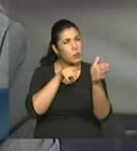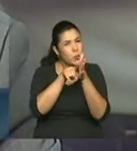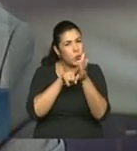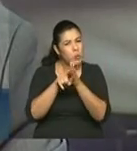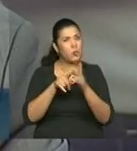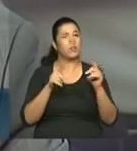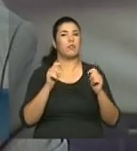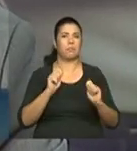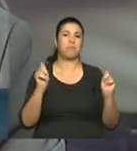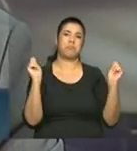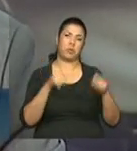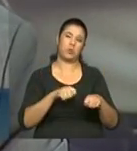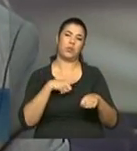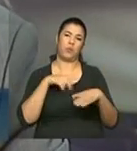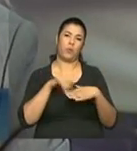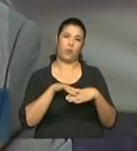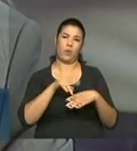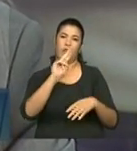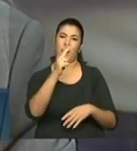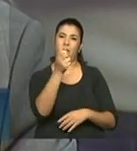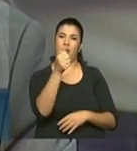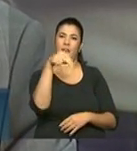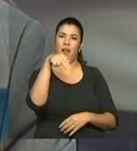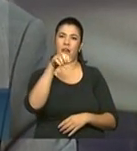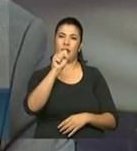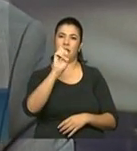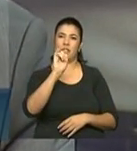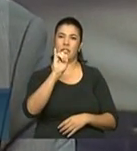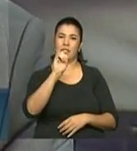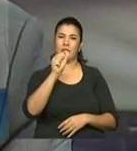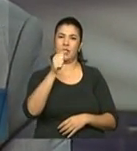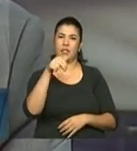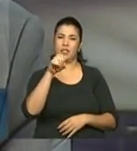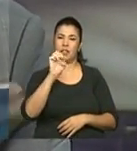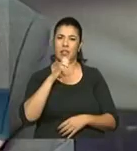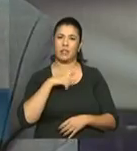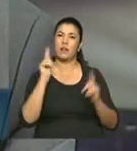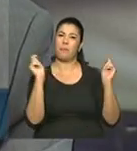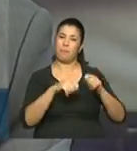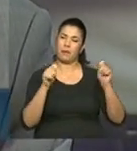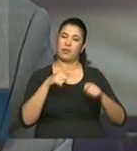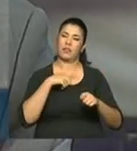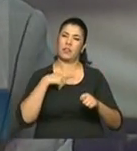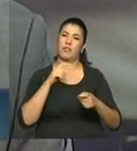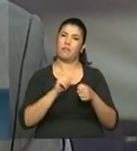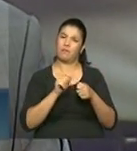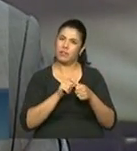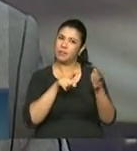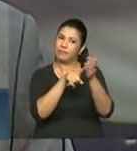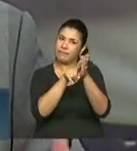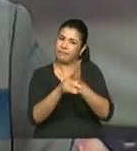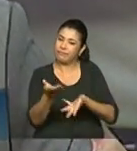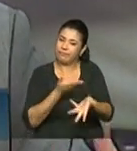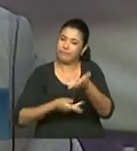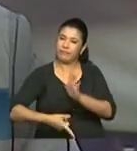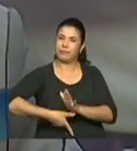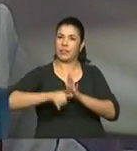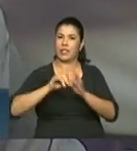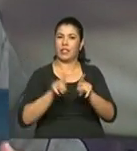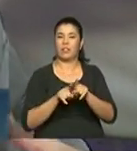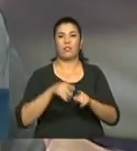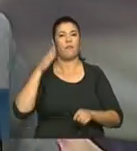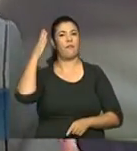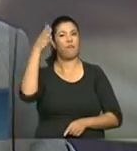ser hanseníase. Se pensar em hanseníase, ele tem uma chance de fazer diagnóstico. Por isso que, quando vai para a campanha e vai com